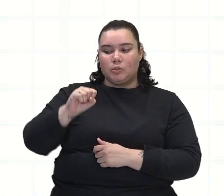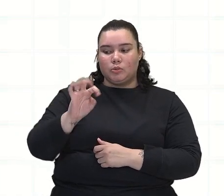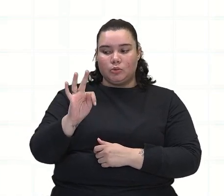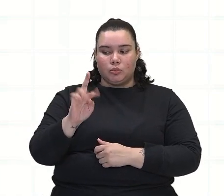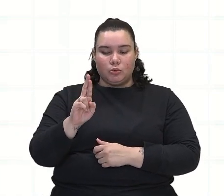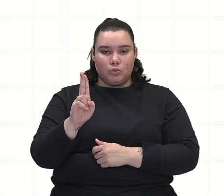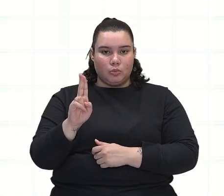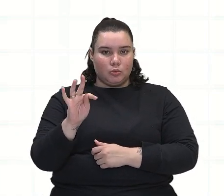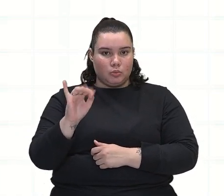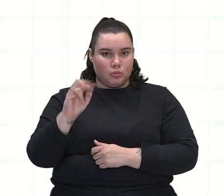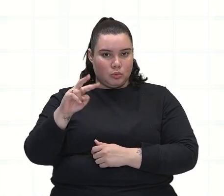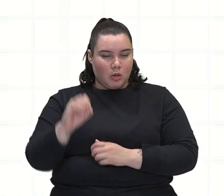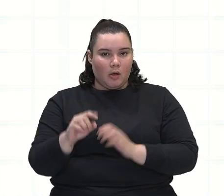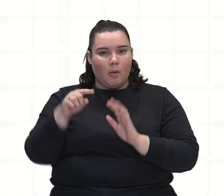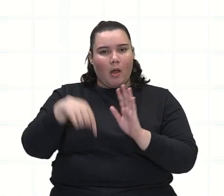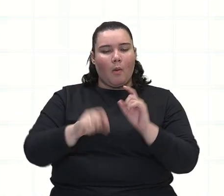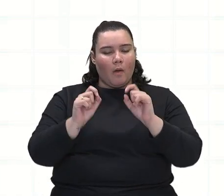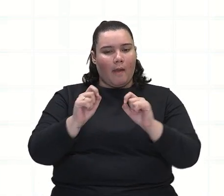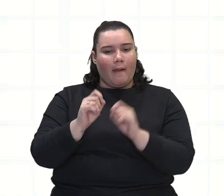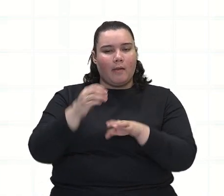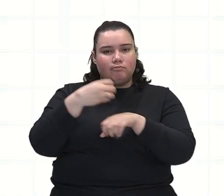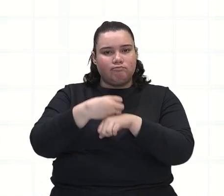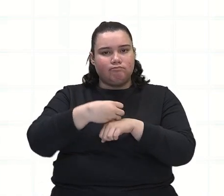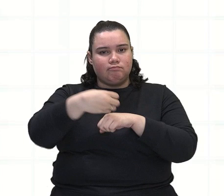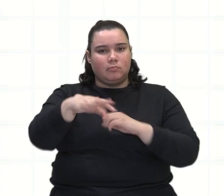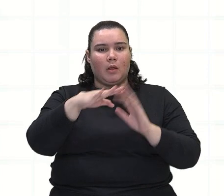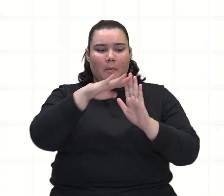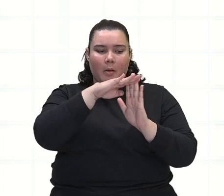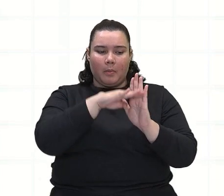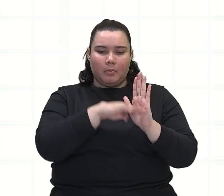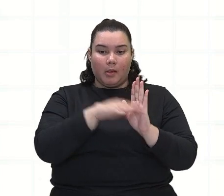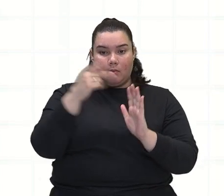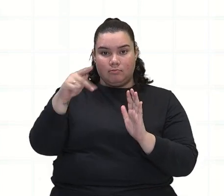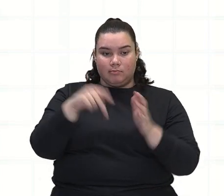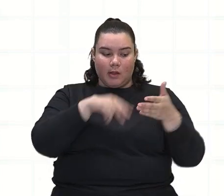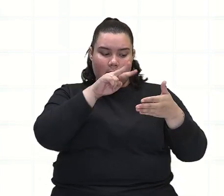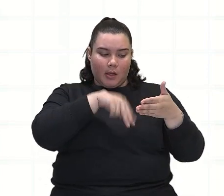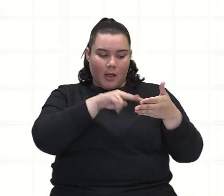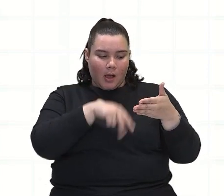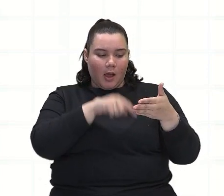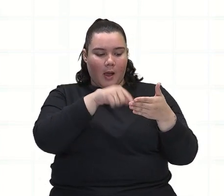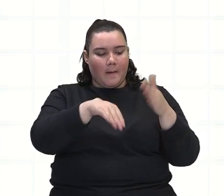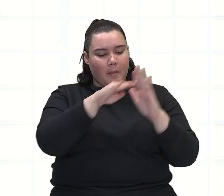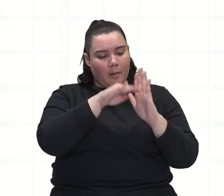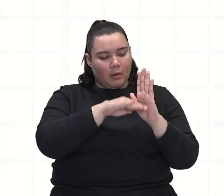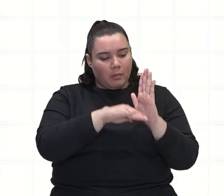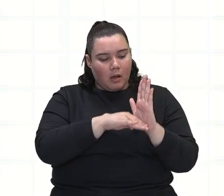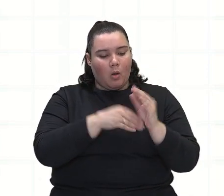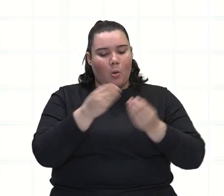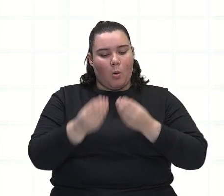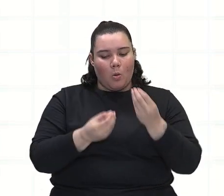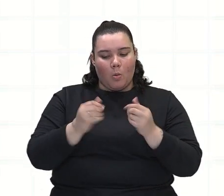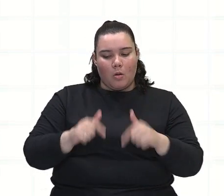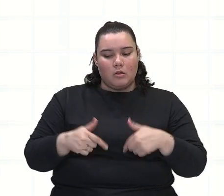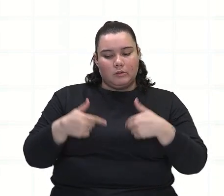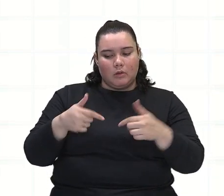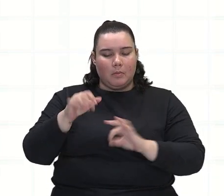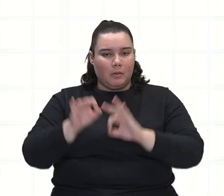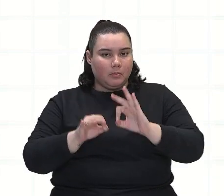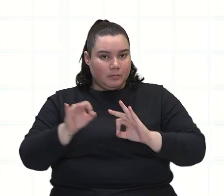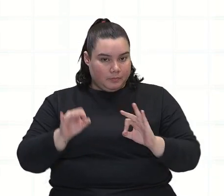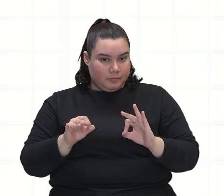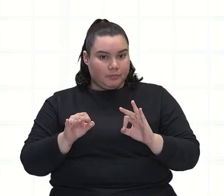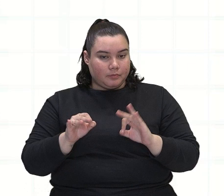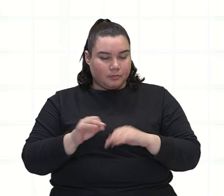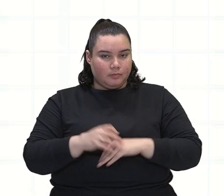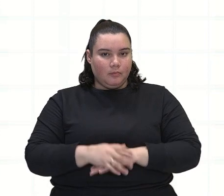função orientar o leitor a realizar determinadas ações, determinados procedimentos.